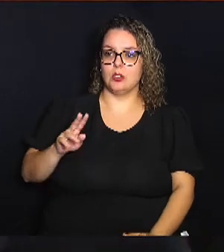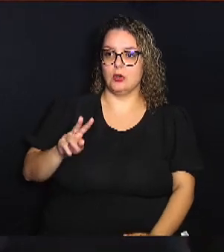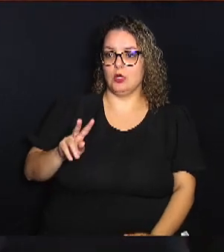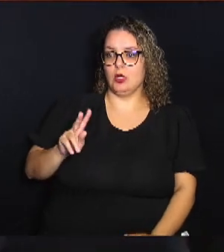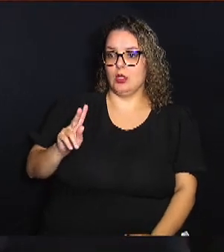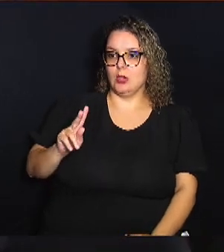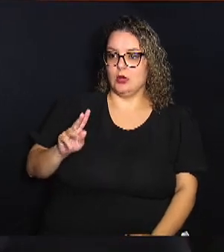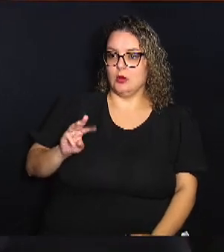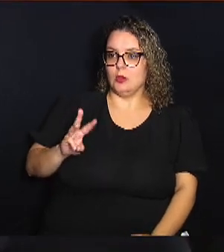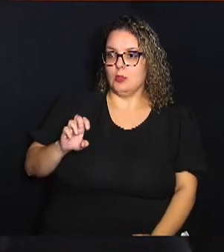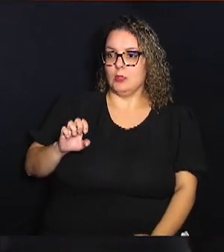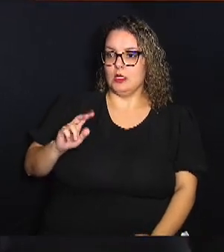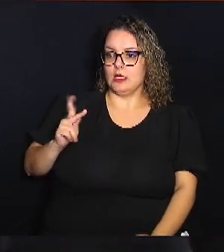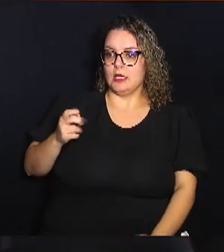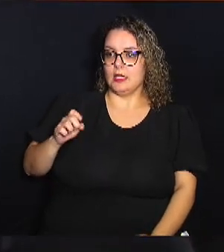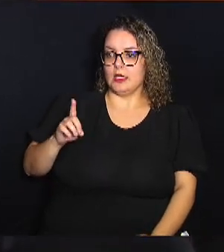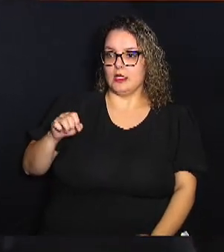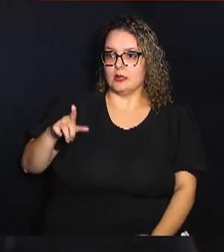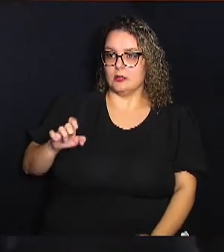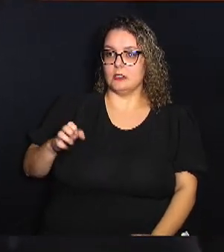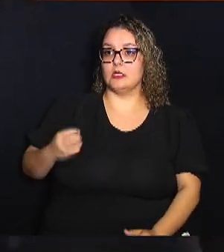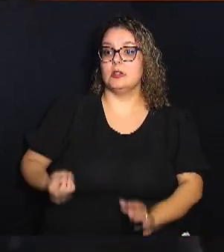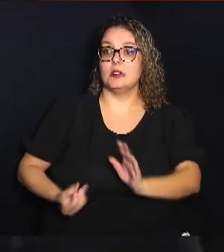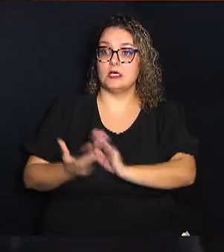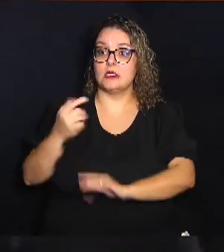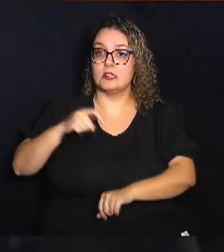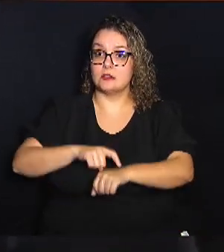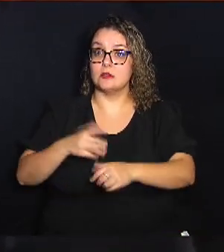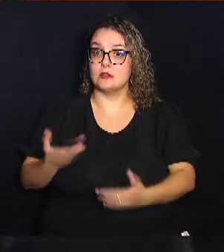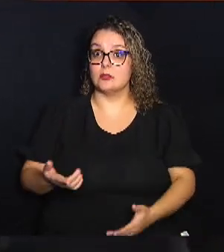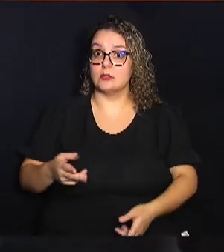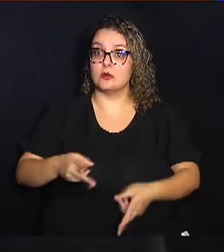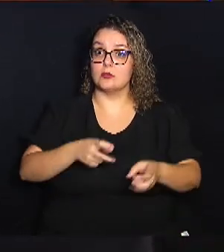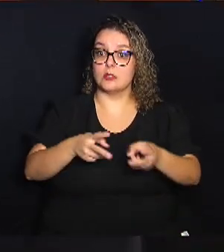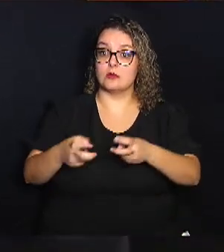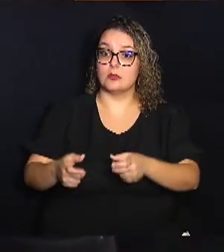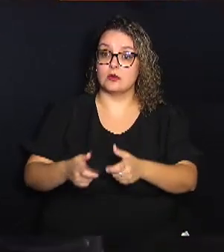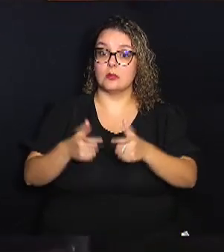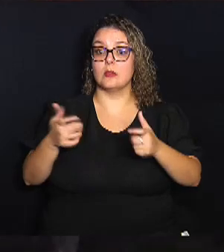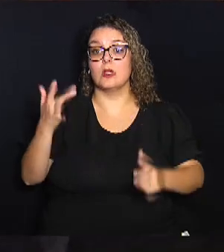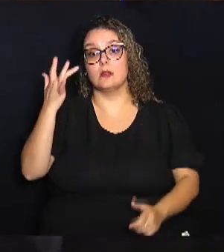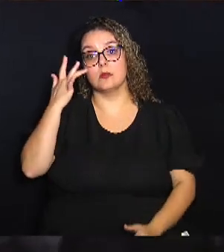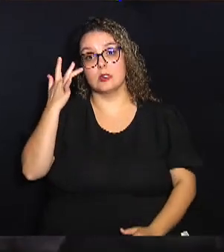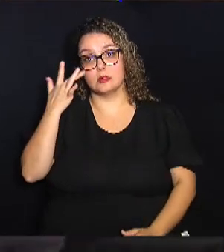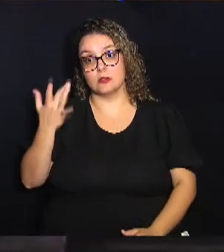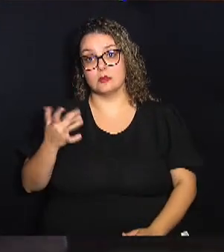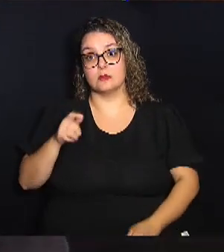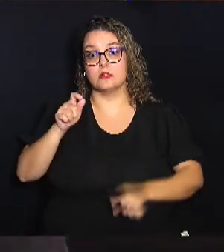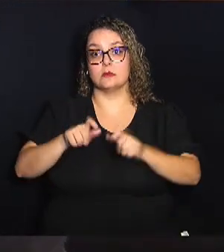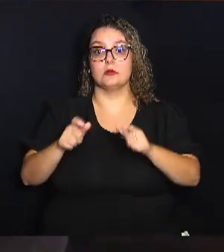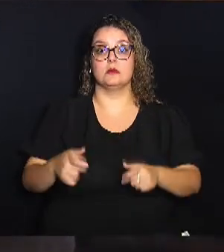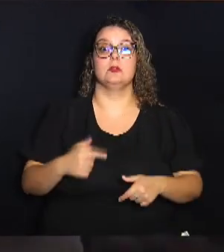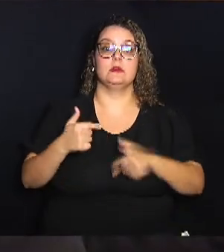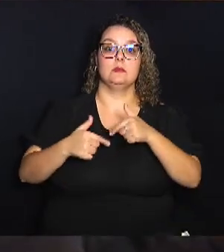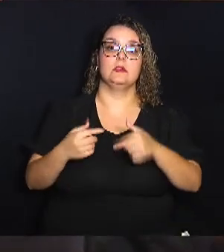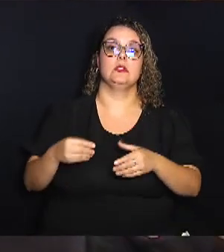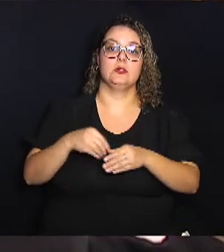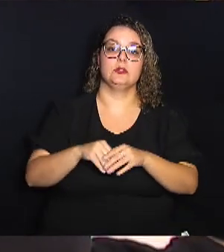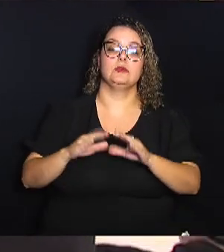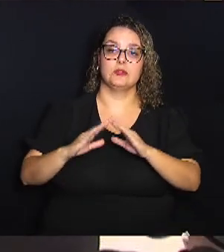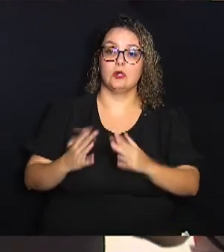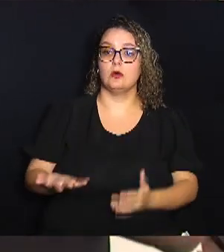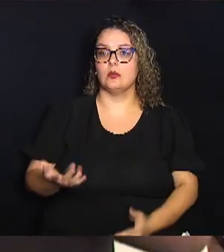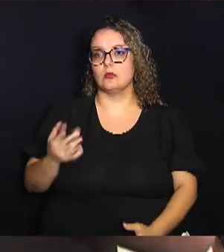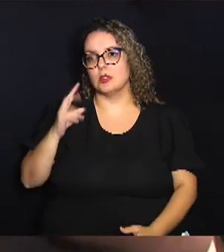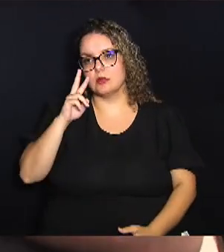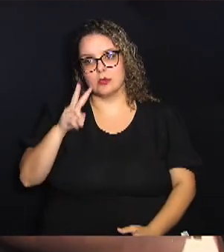desse cenário, só que mais do que isso, o que a gente tem percebido é um aumento de maturidade nas pessoas para trabalhar dentro de casa. O que a gente via